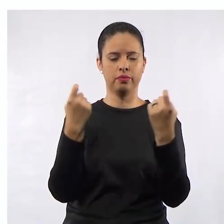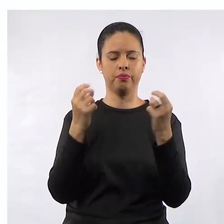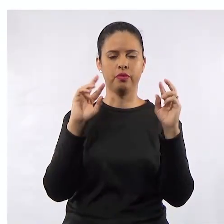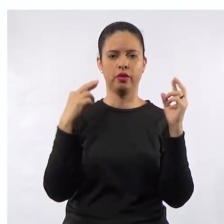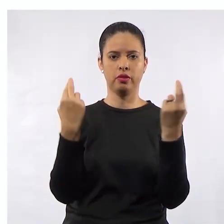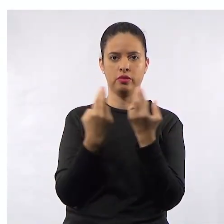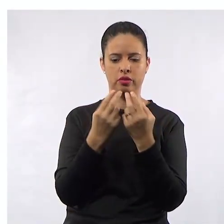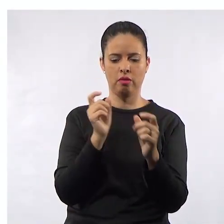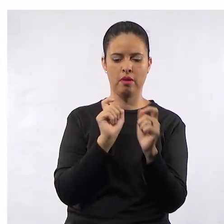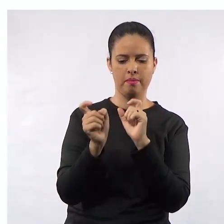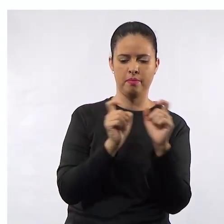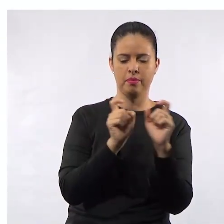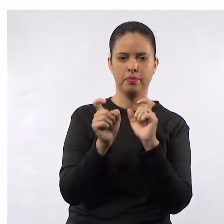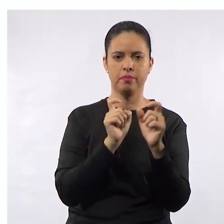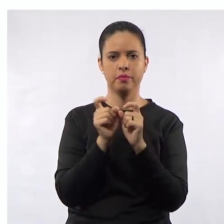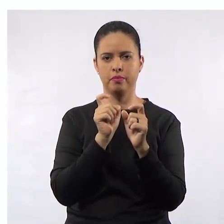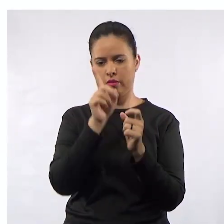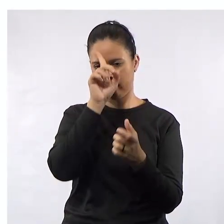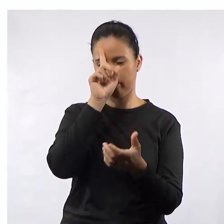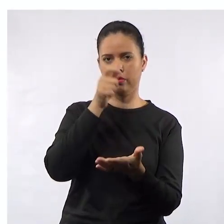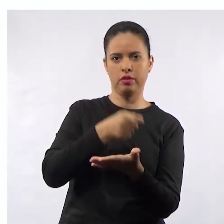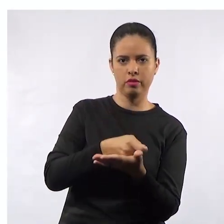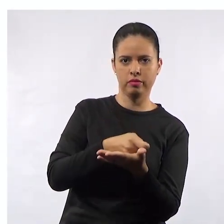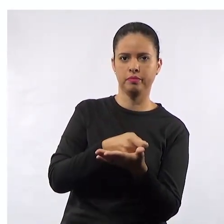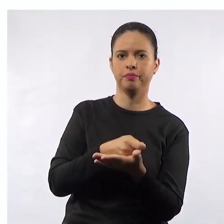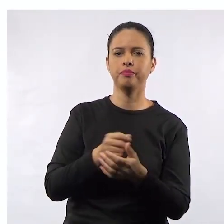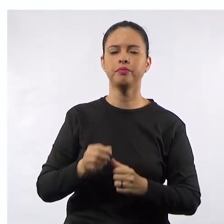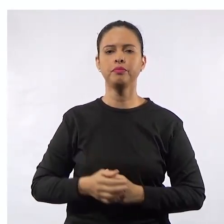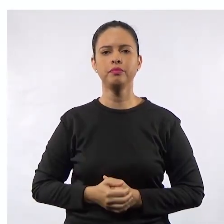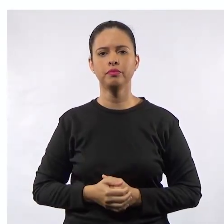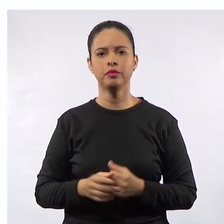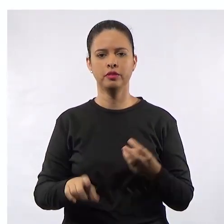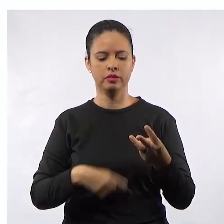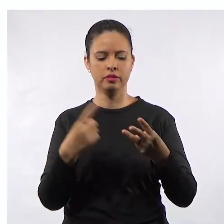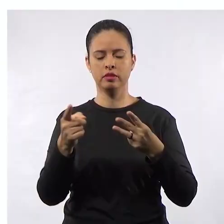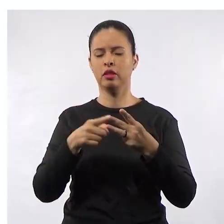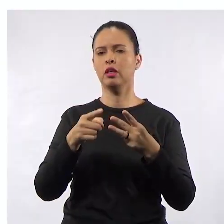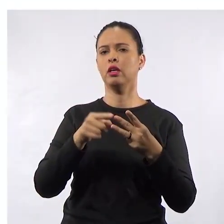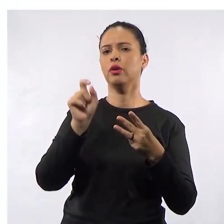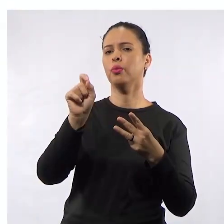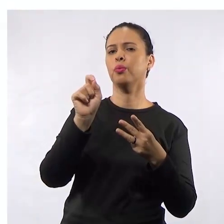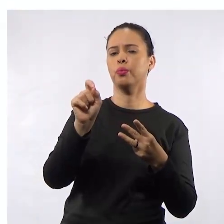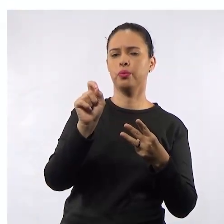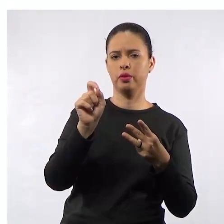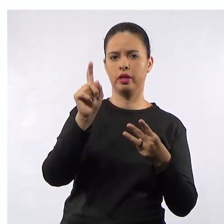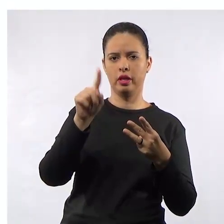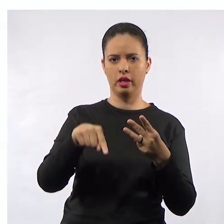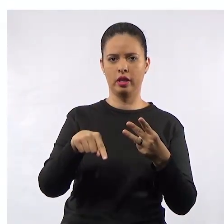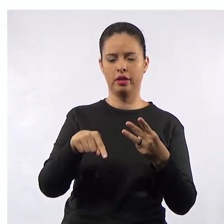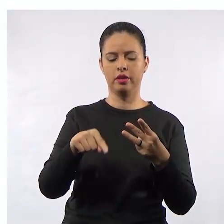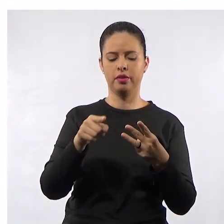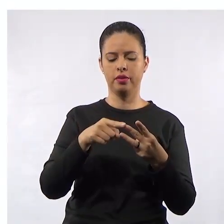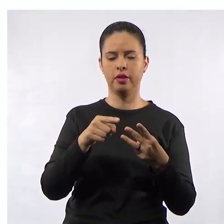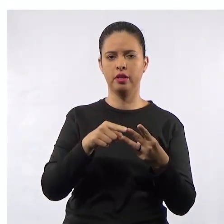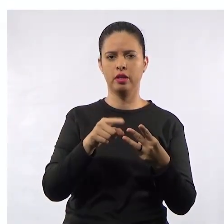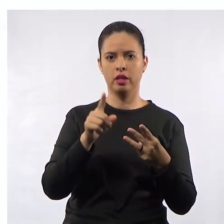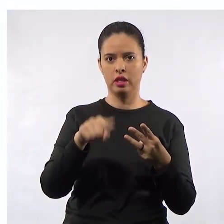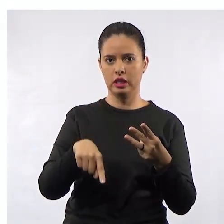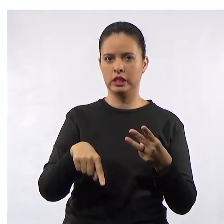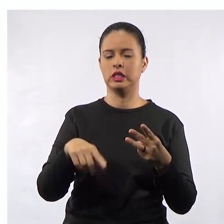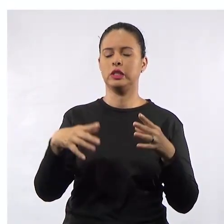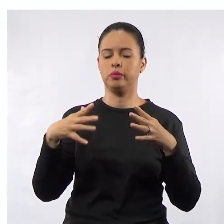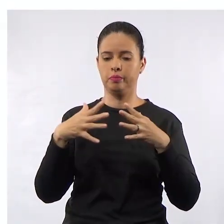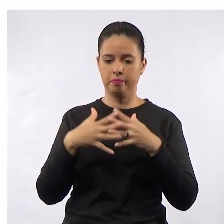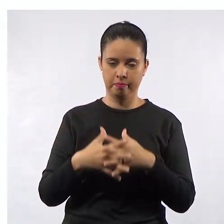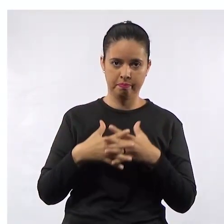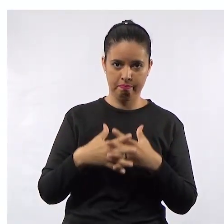sócios Onde serão tomadas as decisões tá E aqui eu te chamo atenção para fase de liquidação na fase de liquidação é a fase